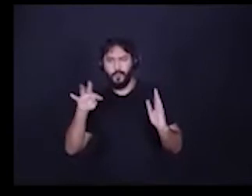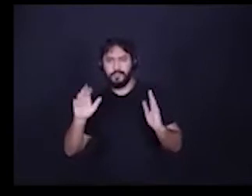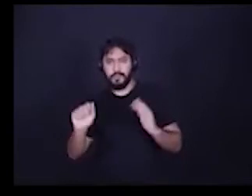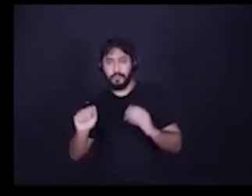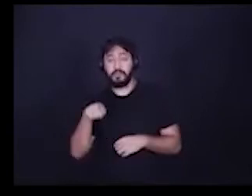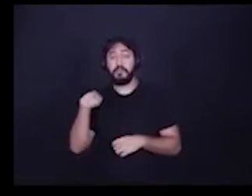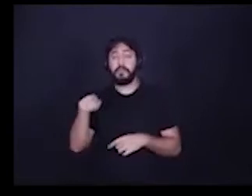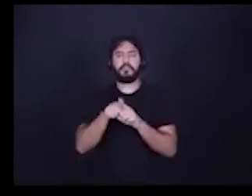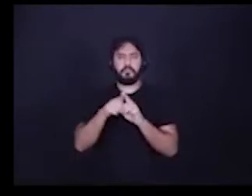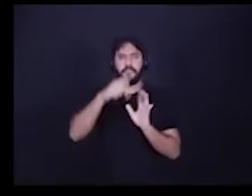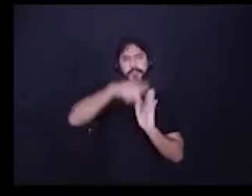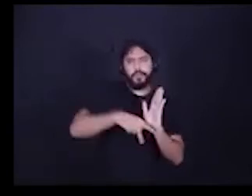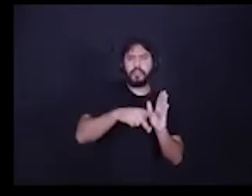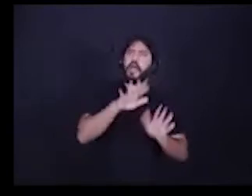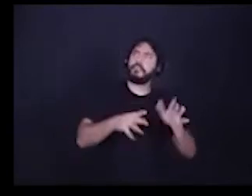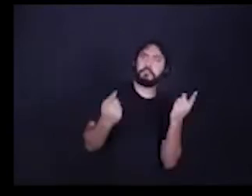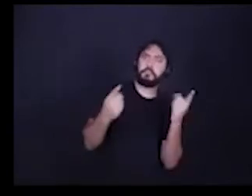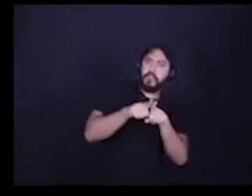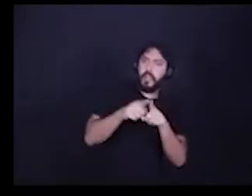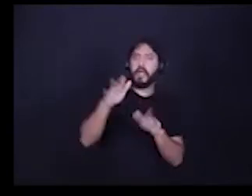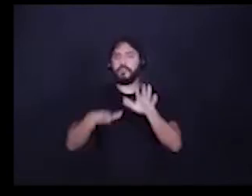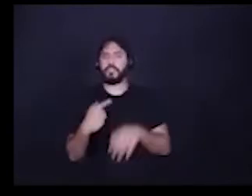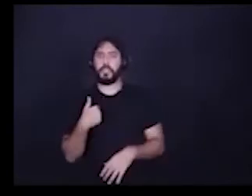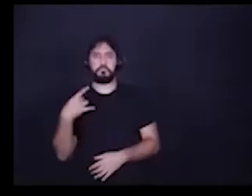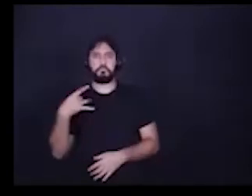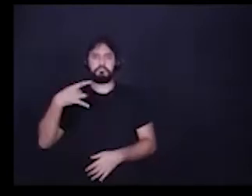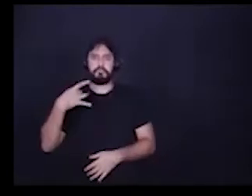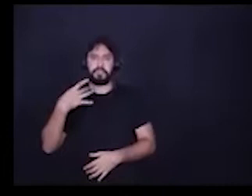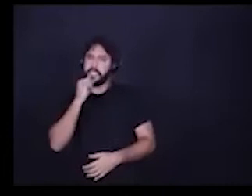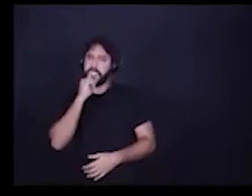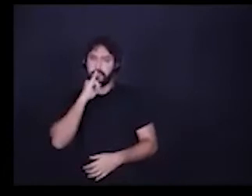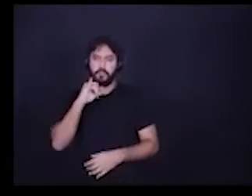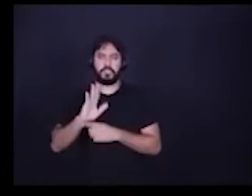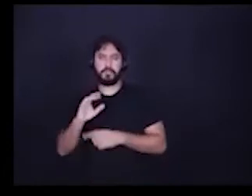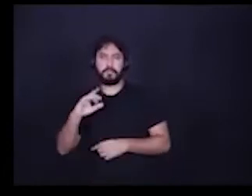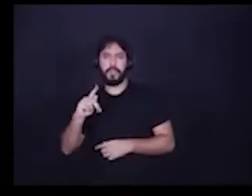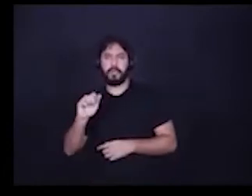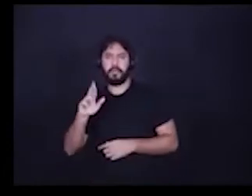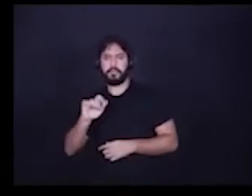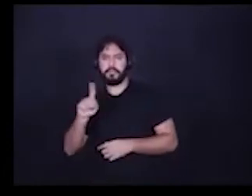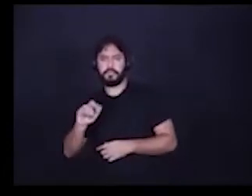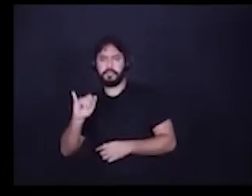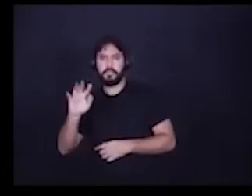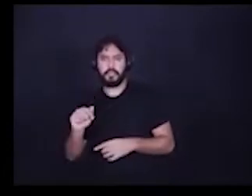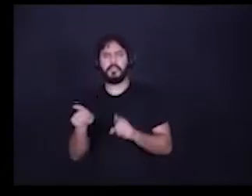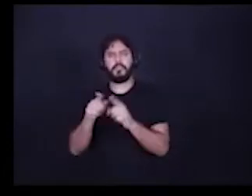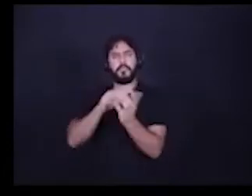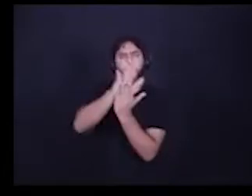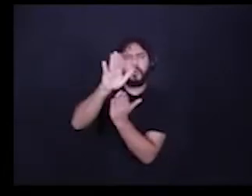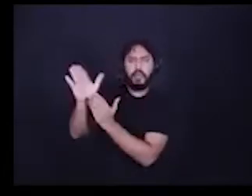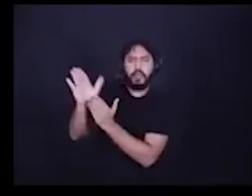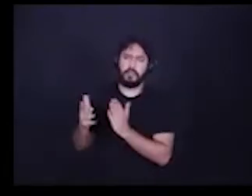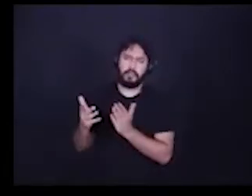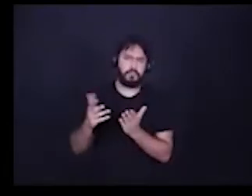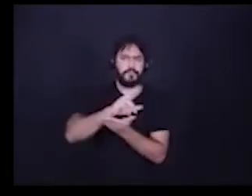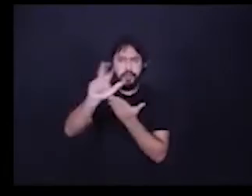em parceria, às vezes que eu encabeçava sozinho, como, por exemplo, o Zine Parasita, publicações como a Gaveta, e de alguma maneira também essa atuação,